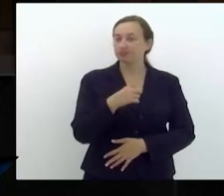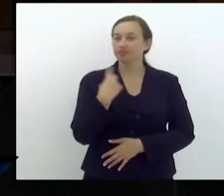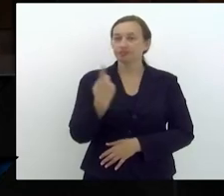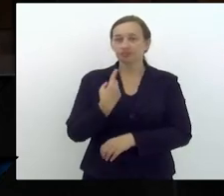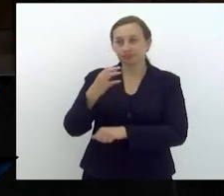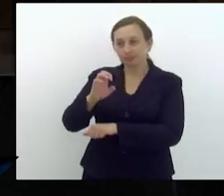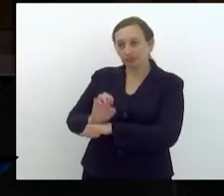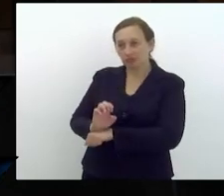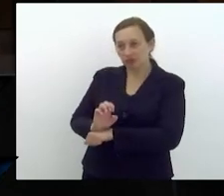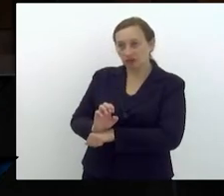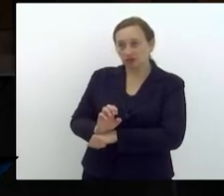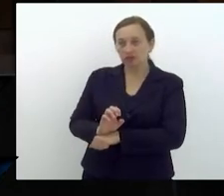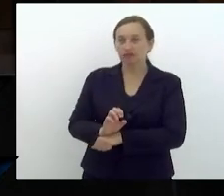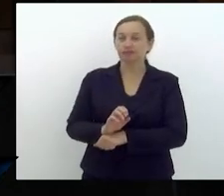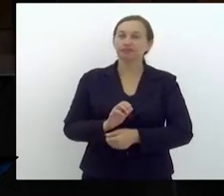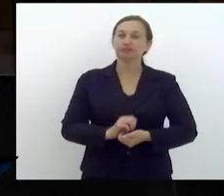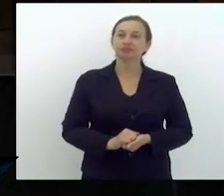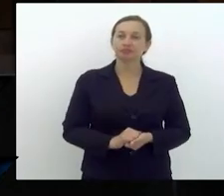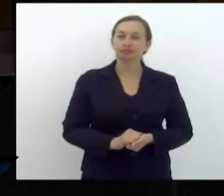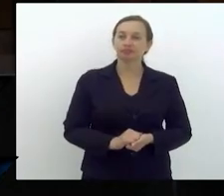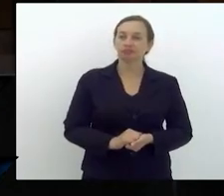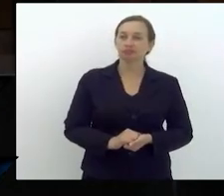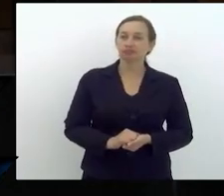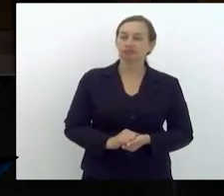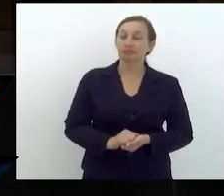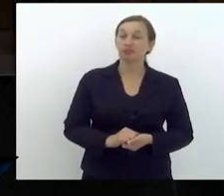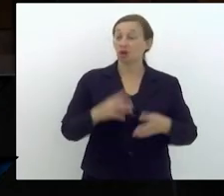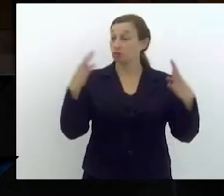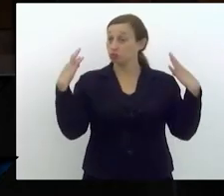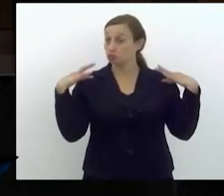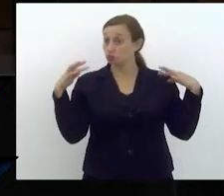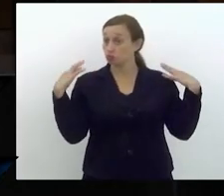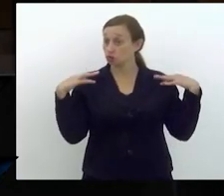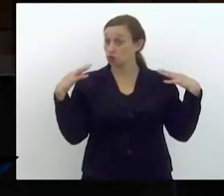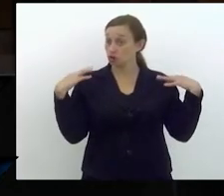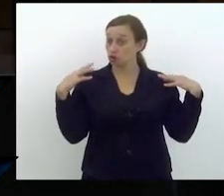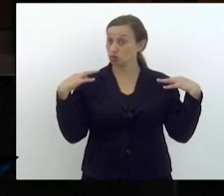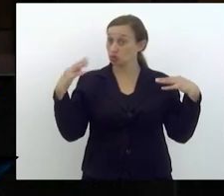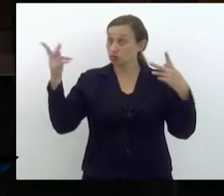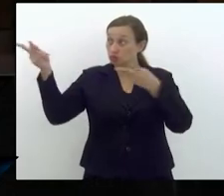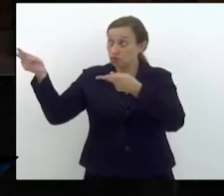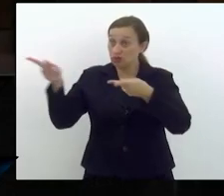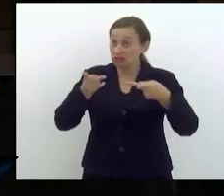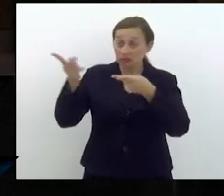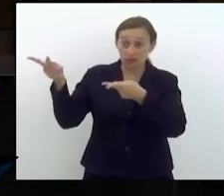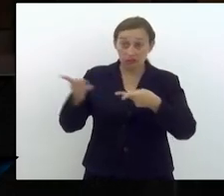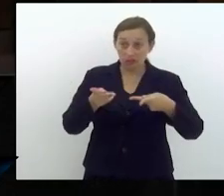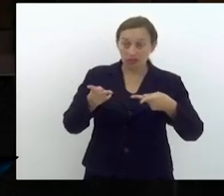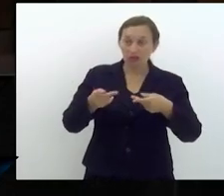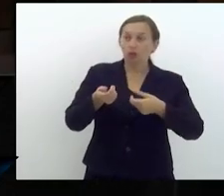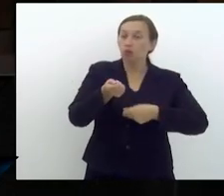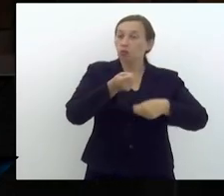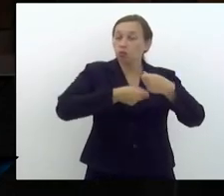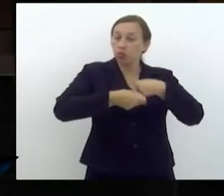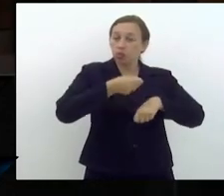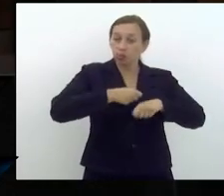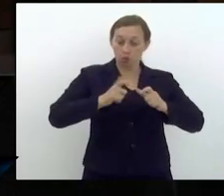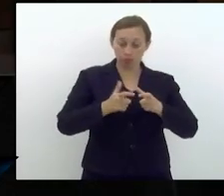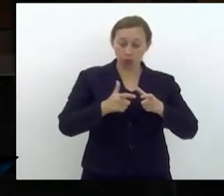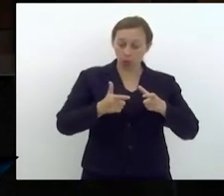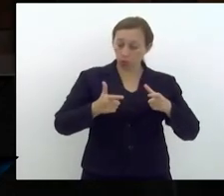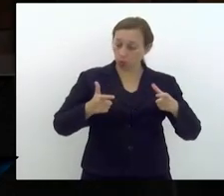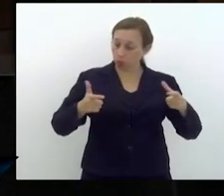que é o grande instrumento de potencial turismo de potencial Cultural de potencial econômico para o Estado do Rio de